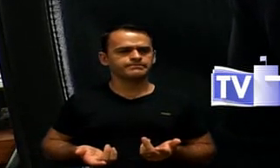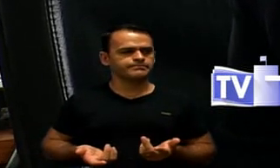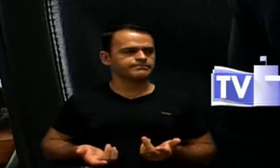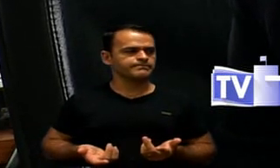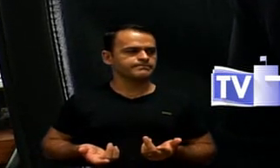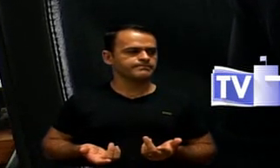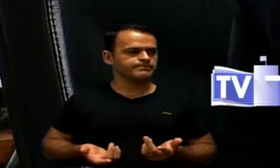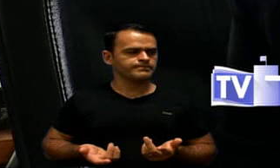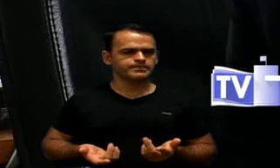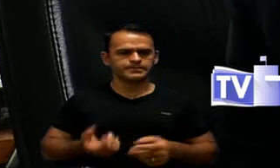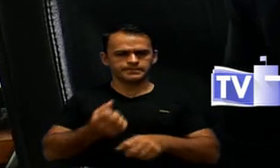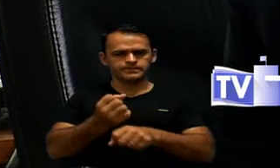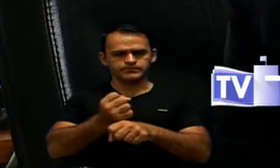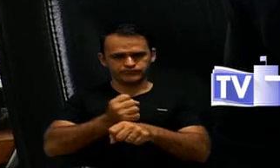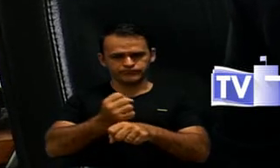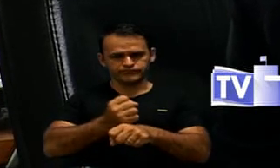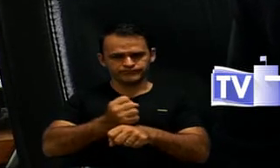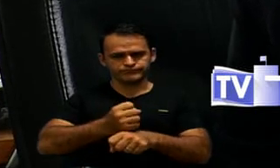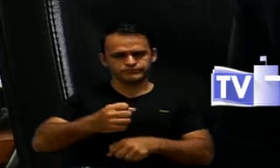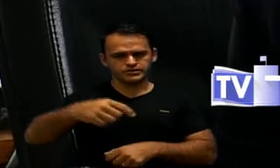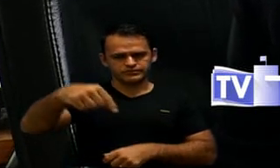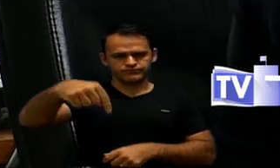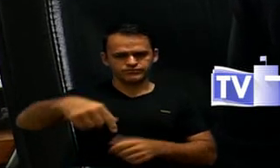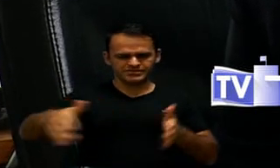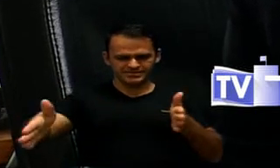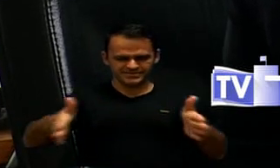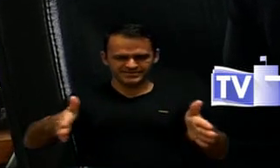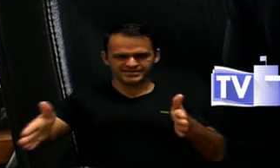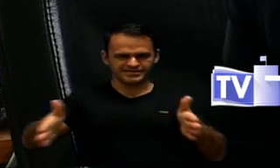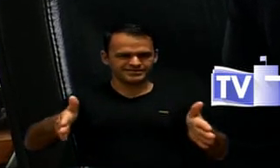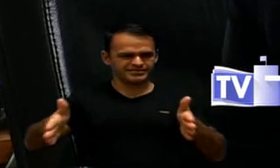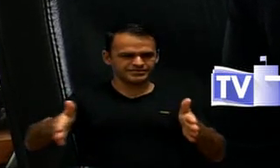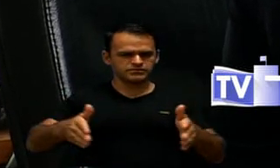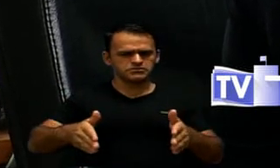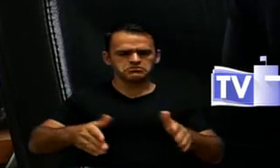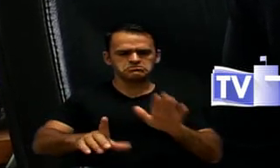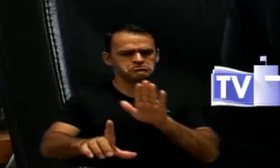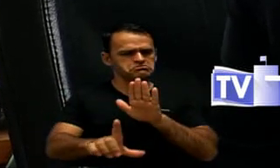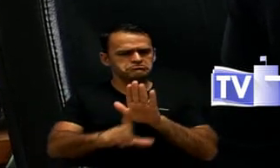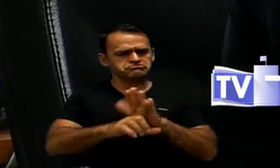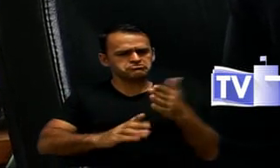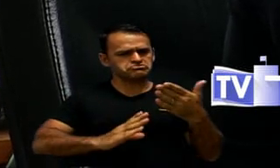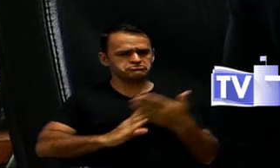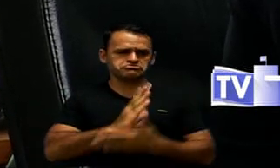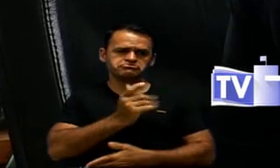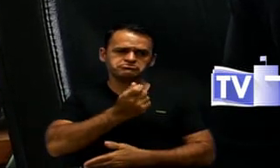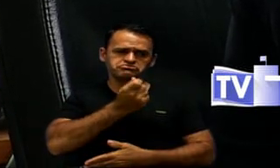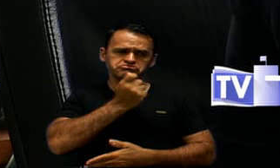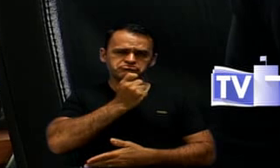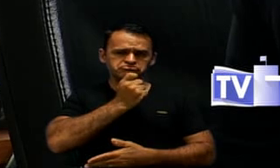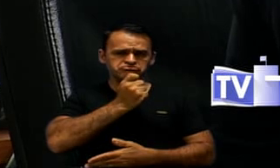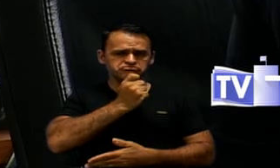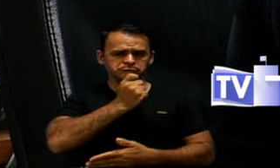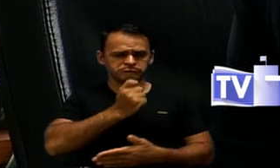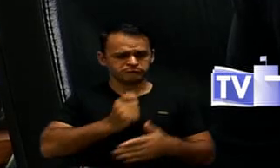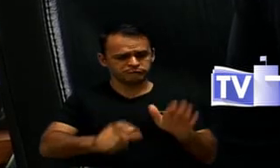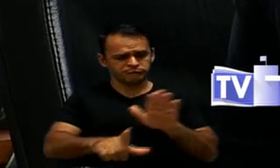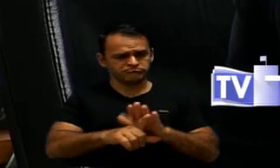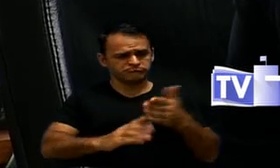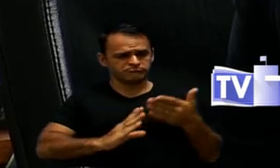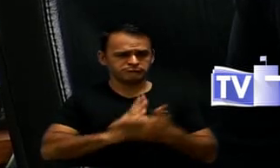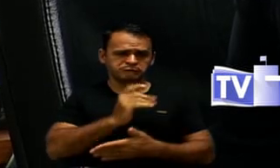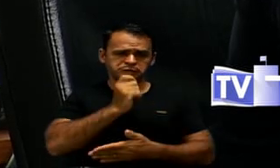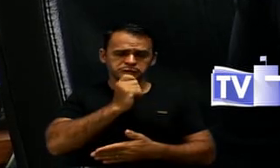Até a metade desse ano, desse semestre, nós não tínhamos ainda a sanção dessa lei, então ela era uma contravenção. Logo,